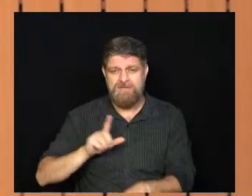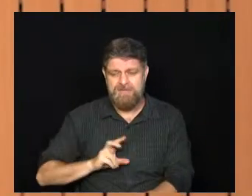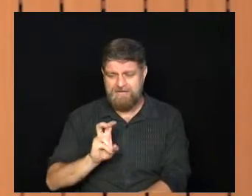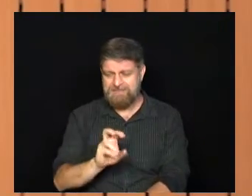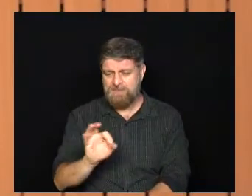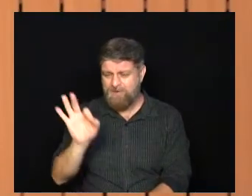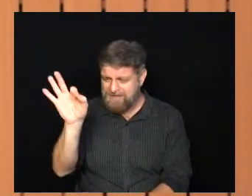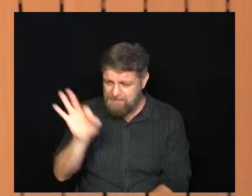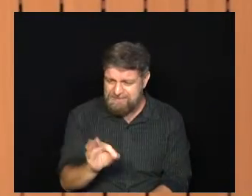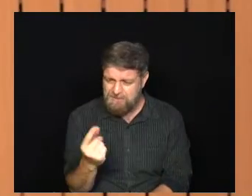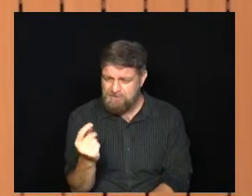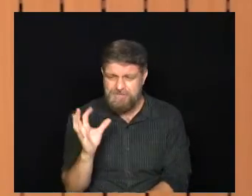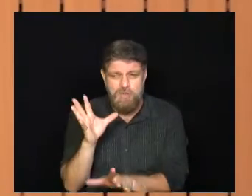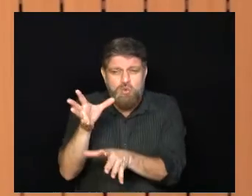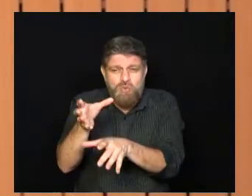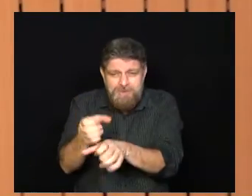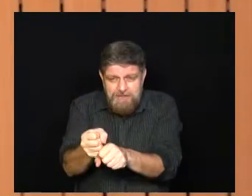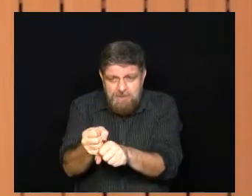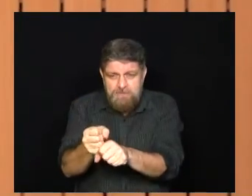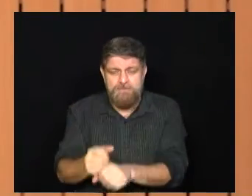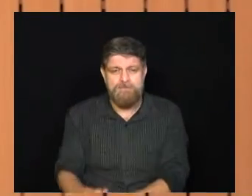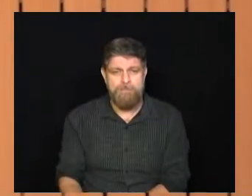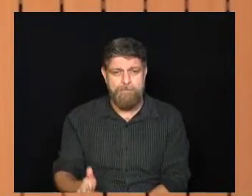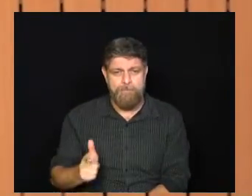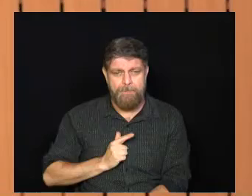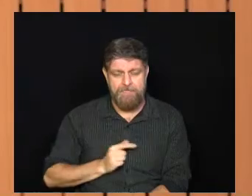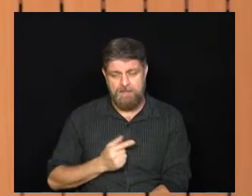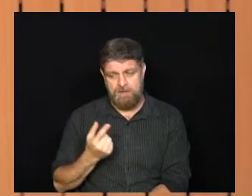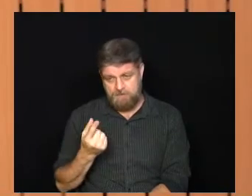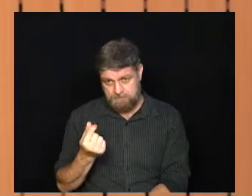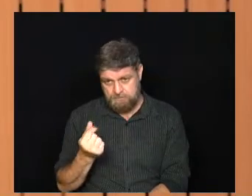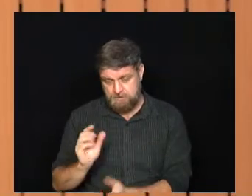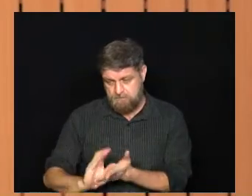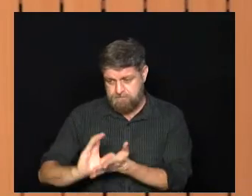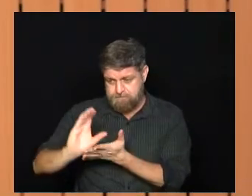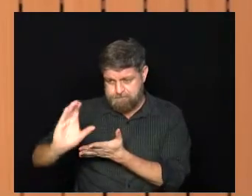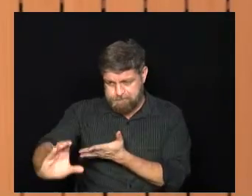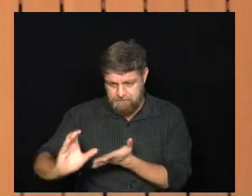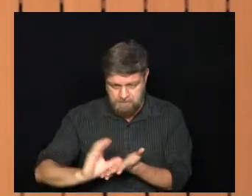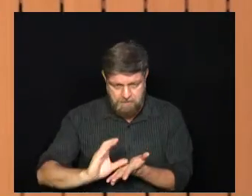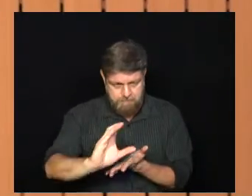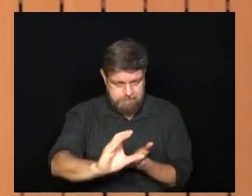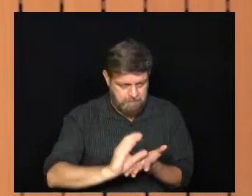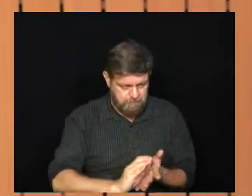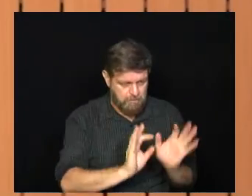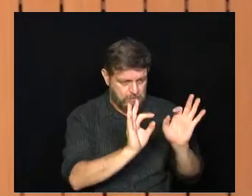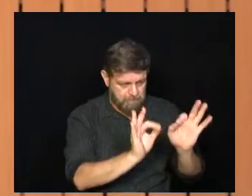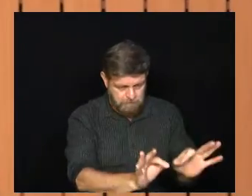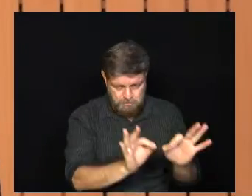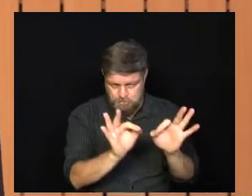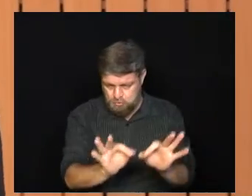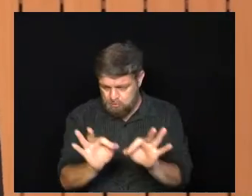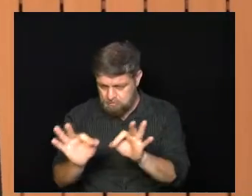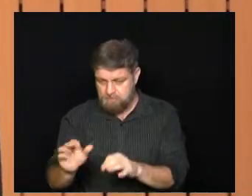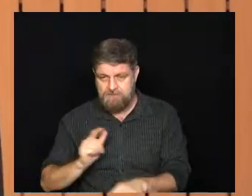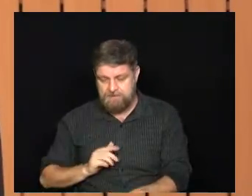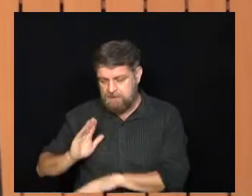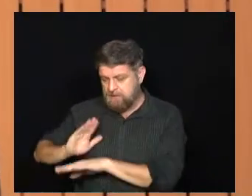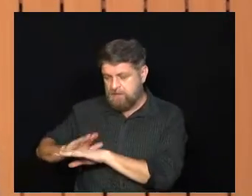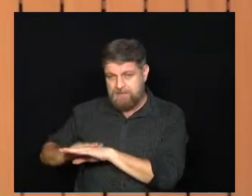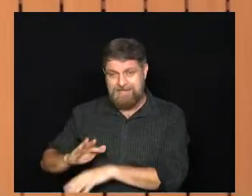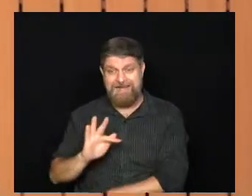50%. Mas é um orçamento muito justo, feito com muita técnica, não é,